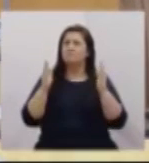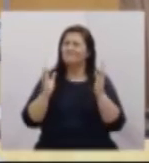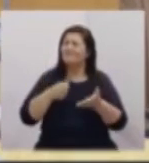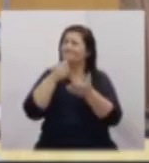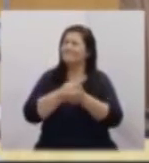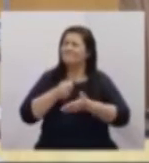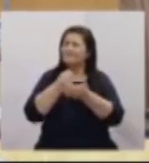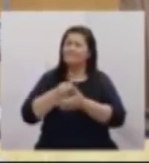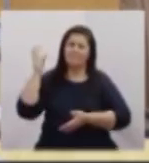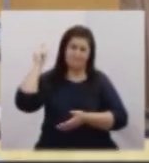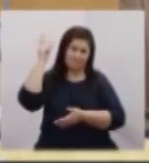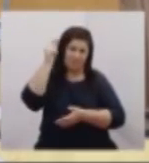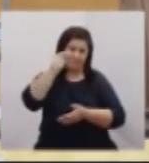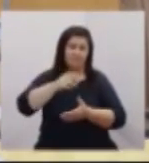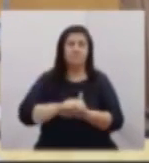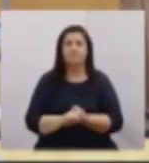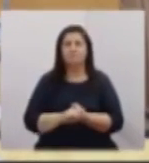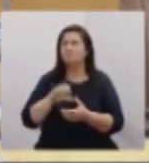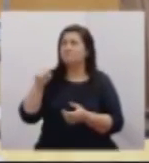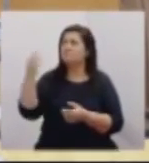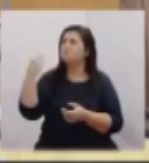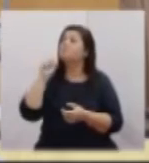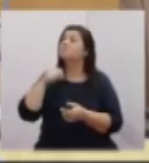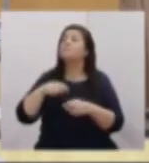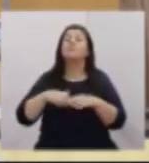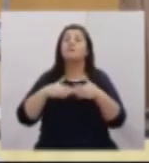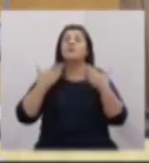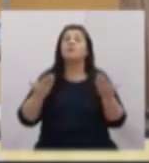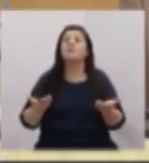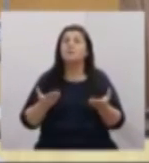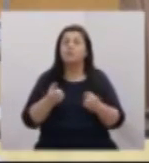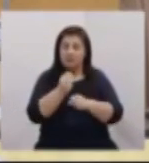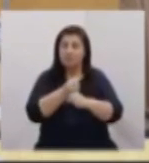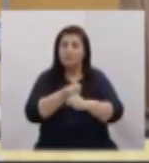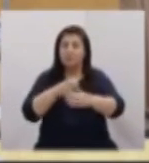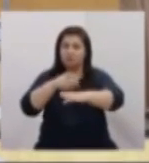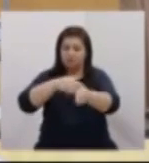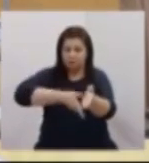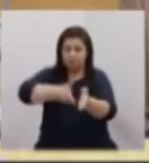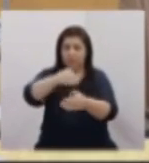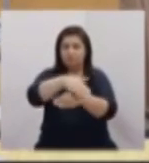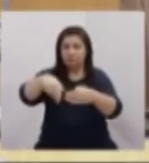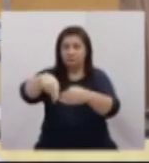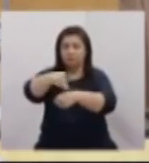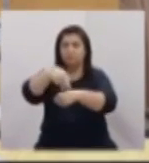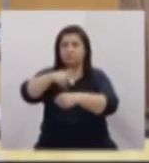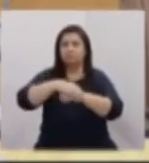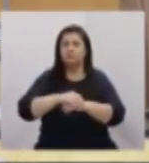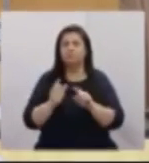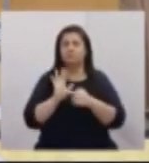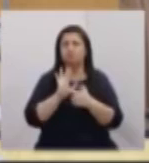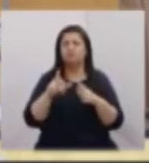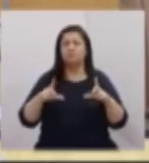há muitos anos. Em caso positivo, existe alguma previsão para a construção dessa rotatória? Por fim, anexo foto